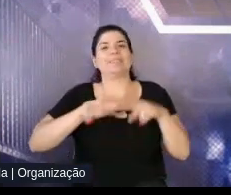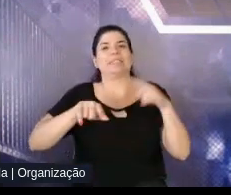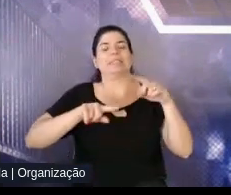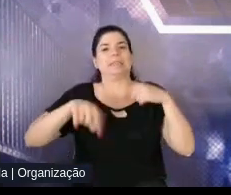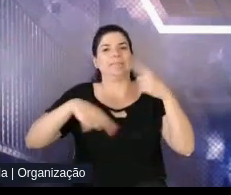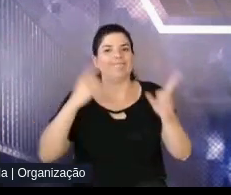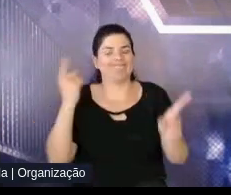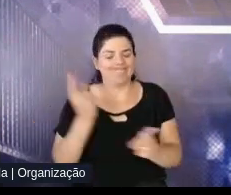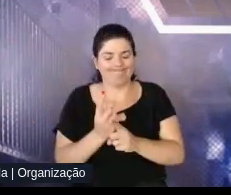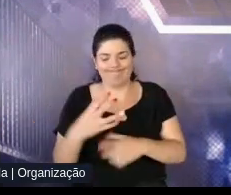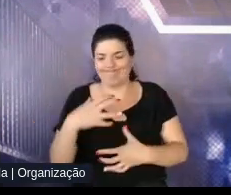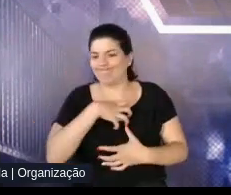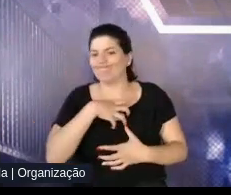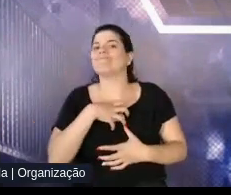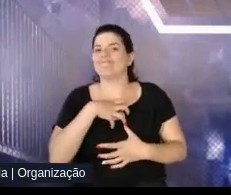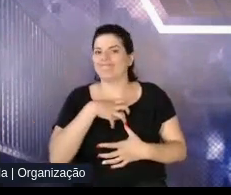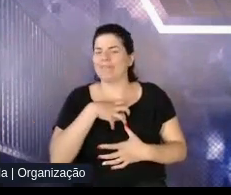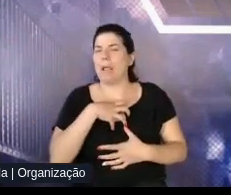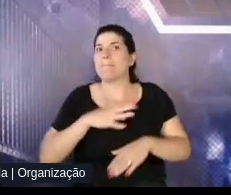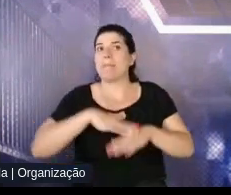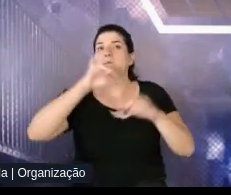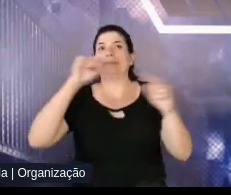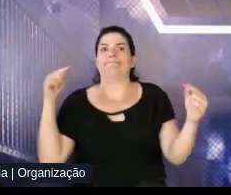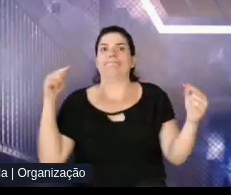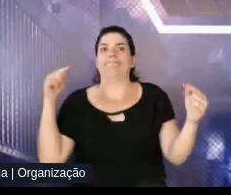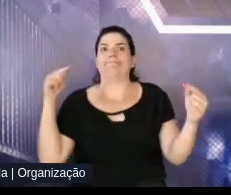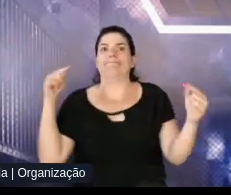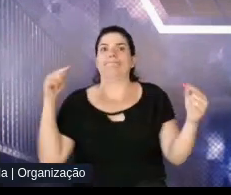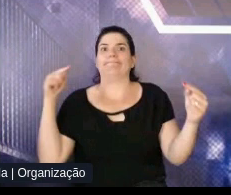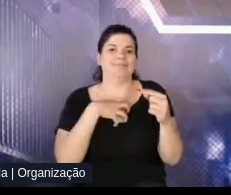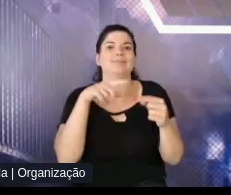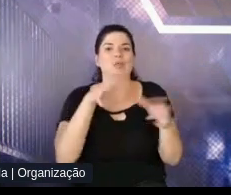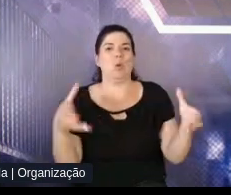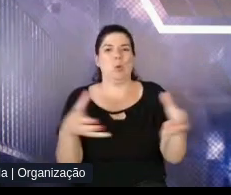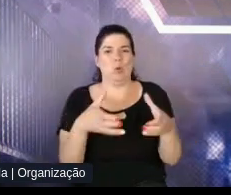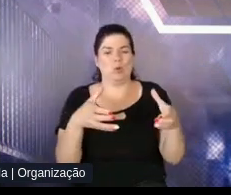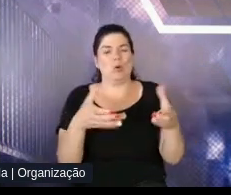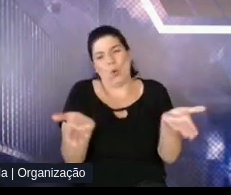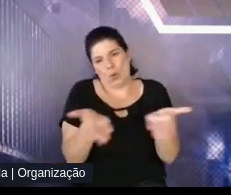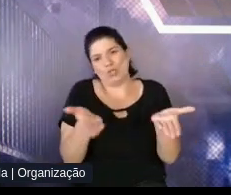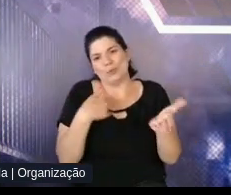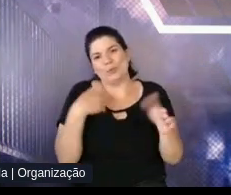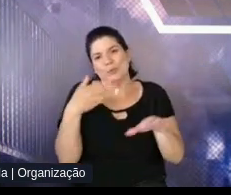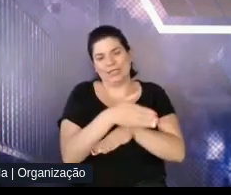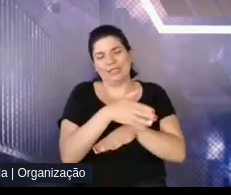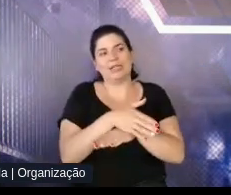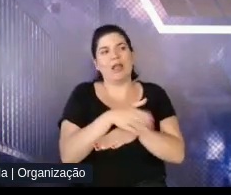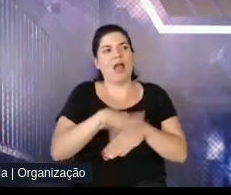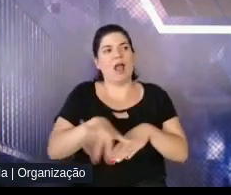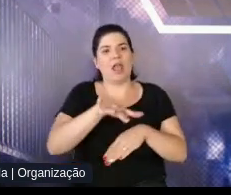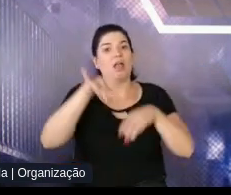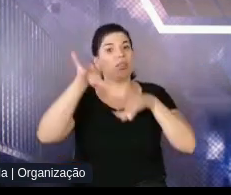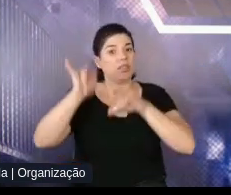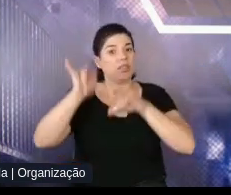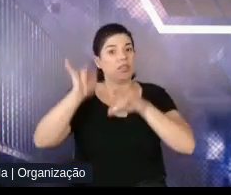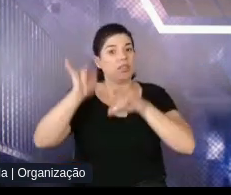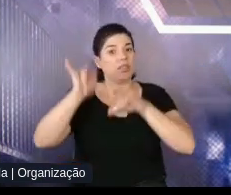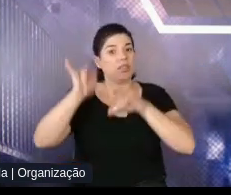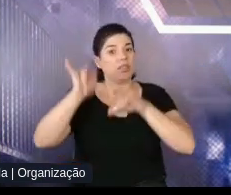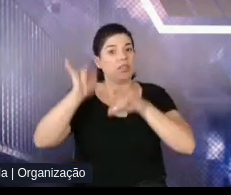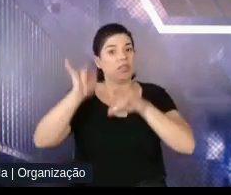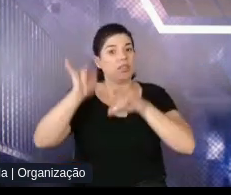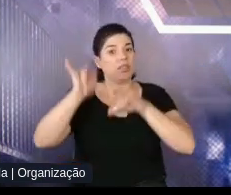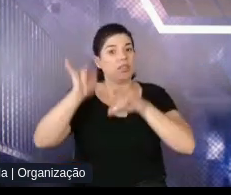que era aquilo que eu mais me identificava, e hoje eu faço parte um pouco desse universo, né, mais voltado à parte técnica. E, além disso,